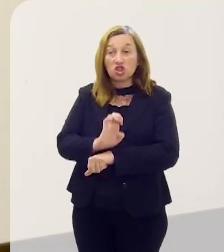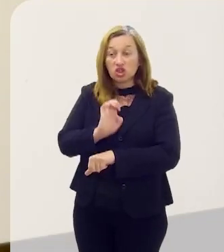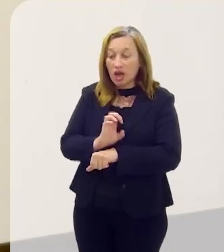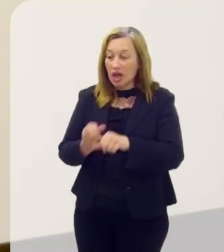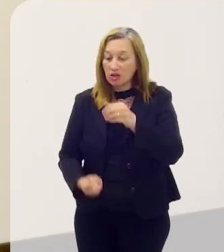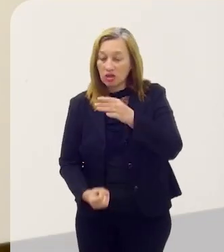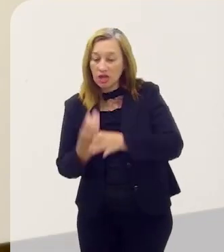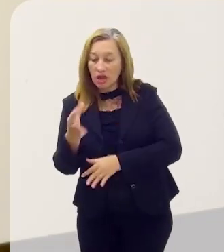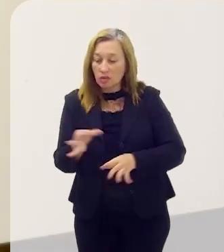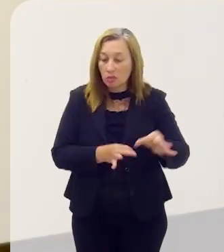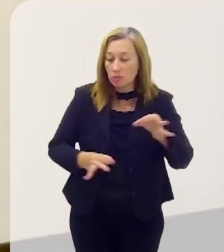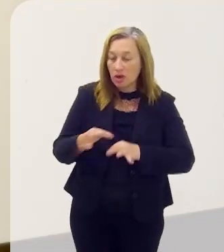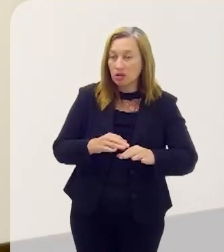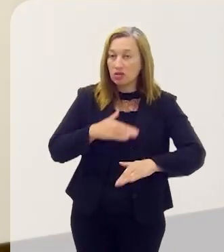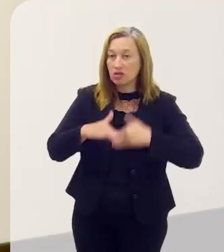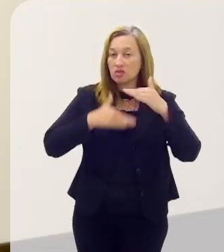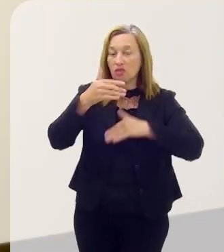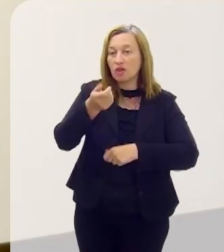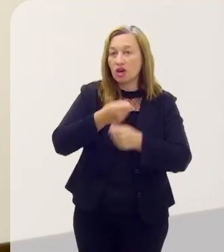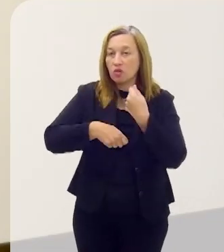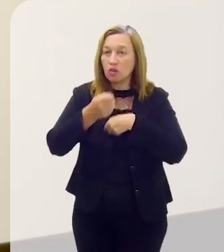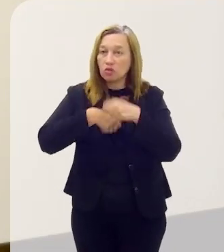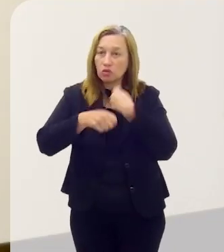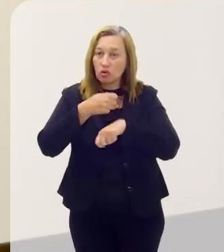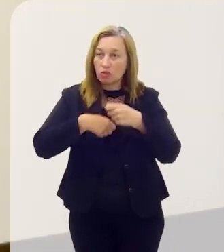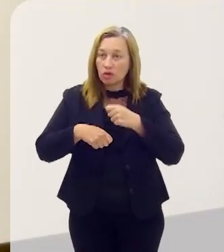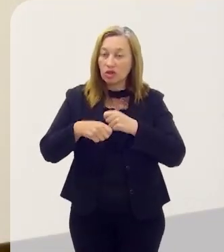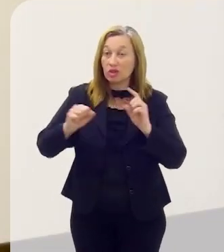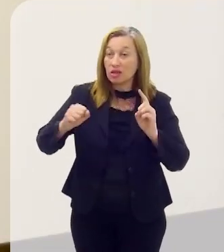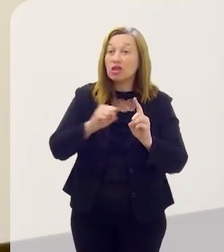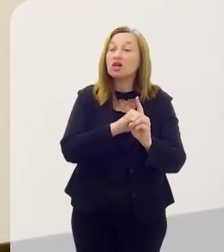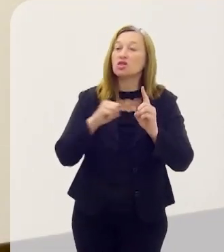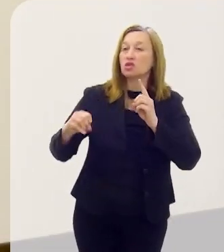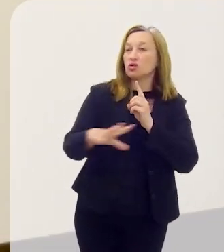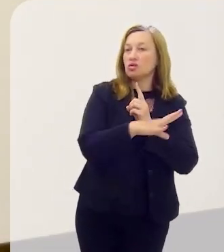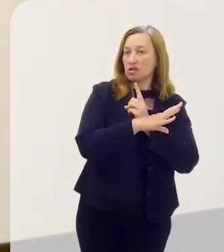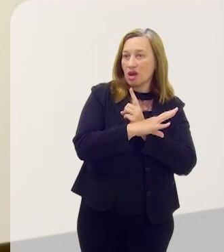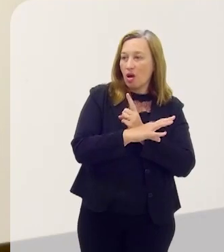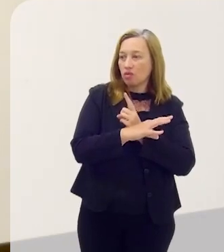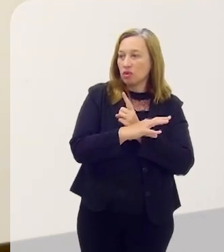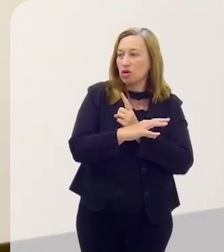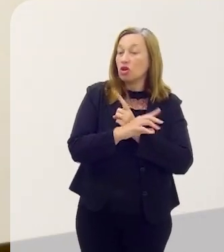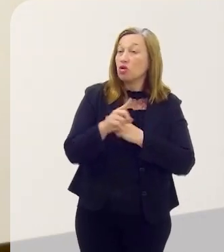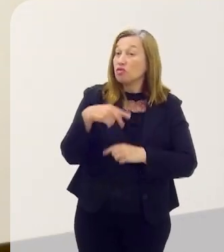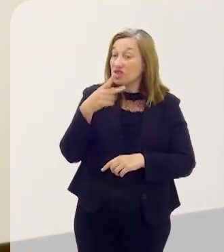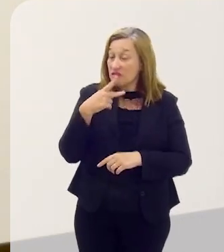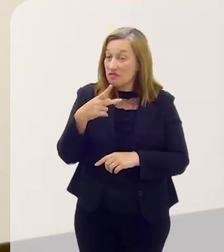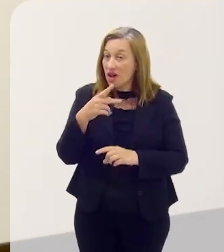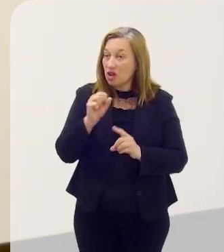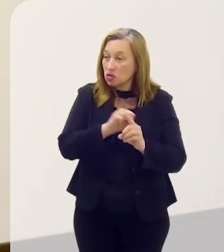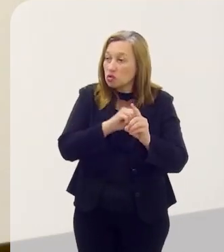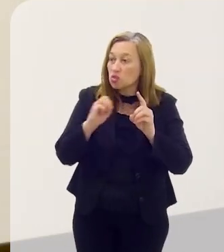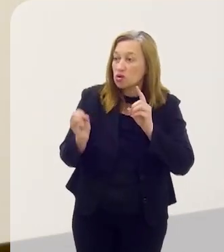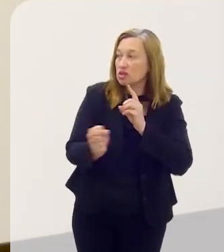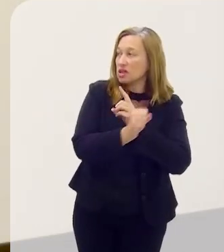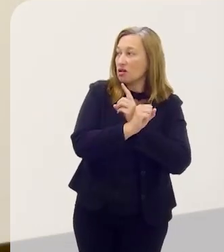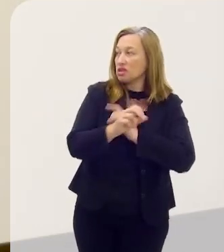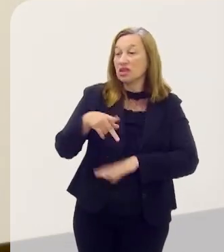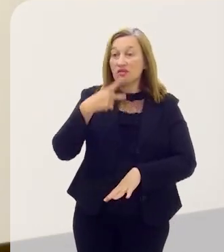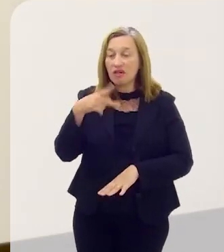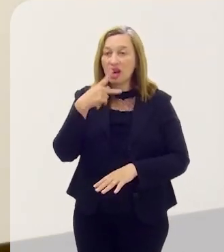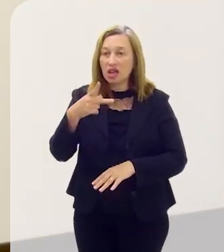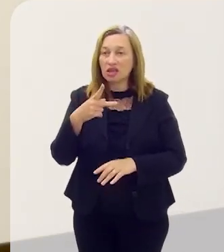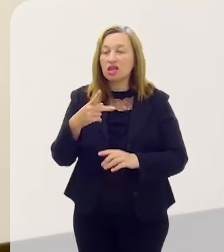confeccionar um plano estratégico de desenvolvimento econômico e social. E quando você fala no social, você está